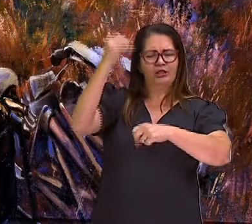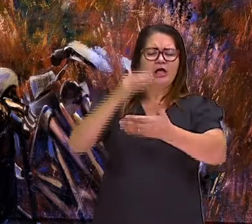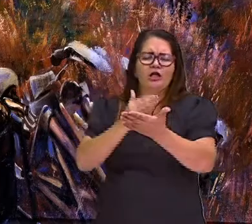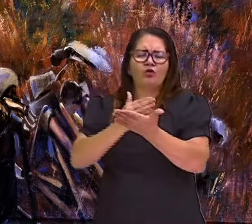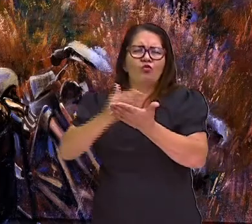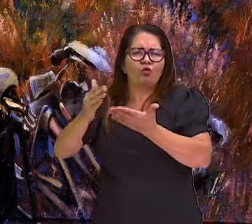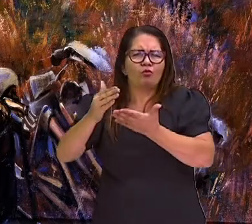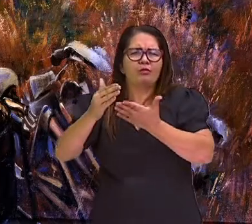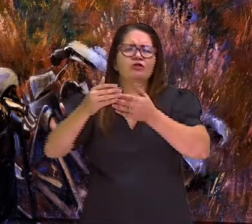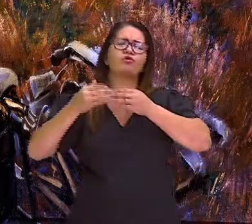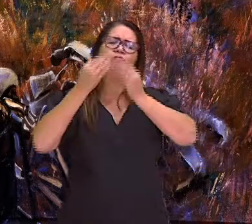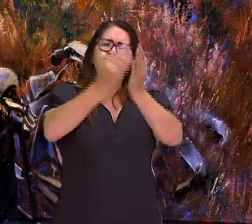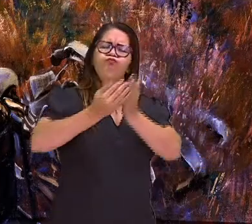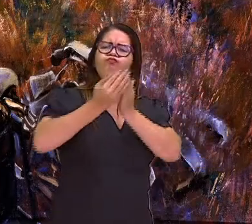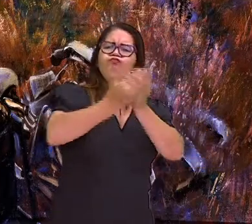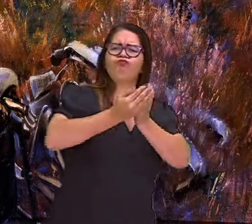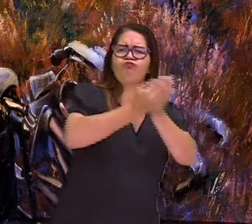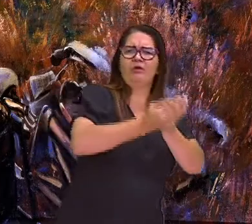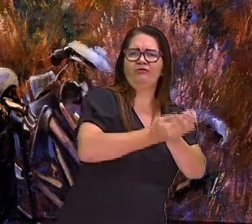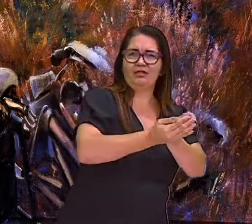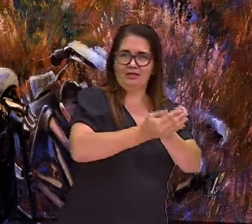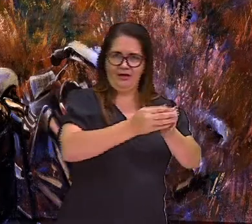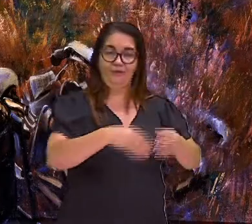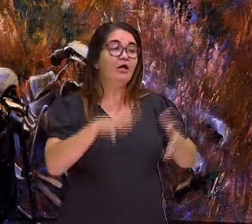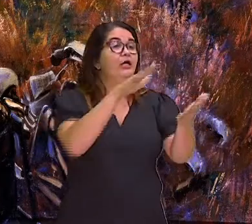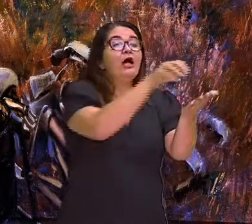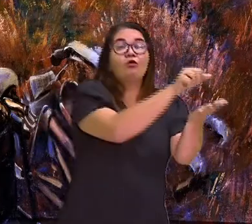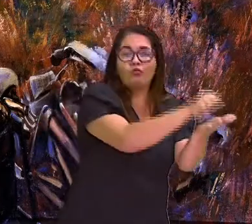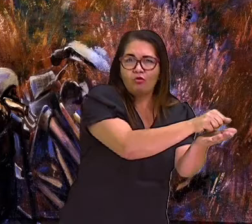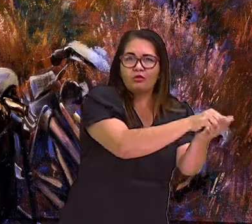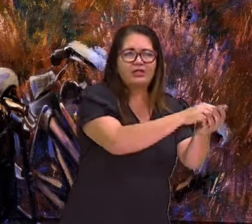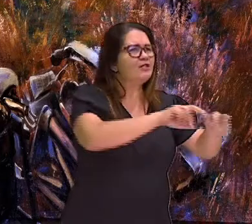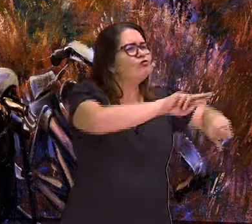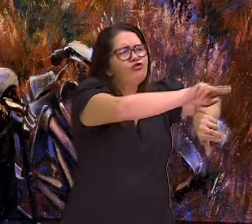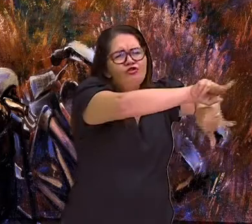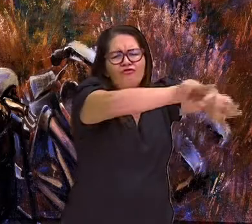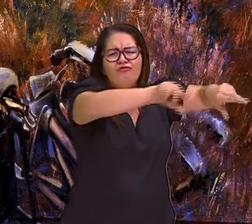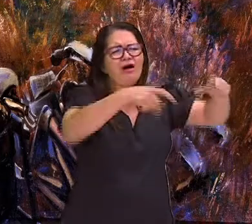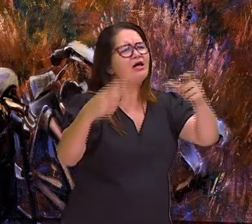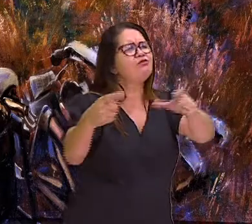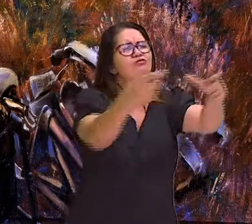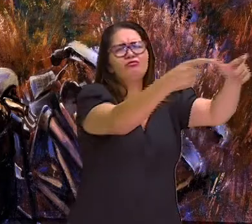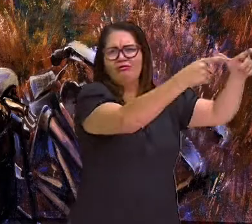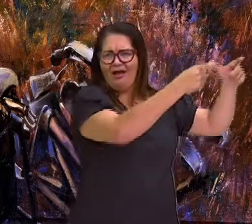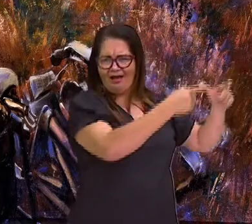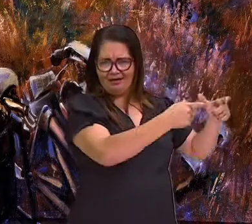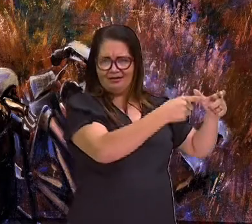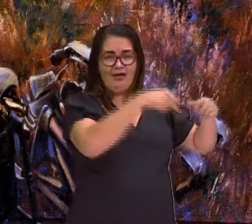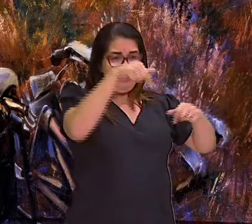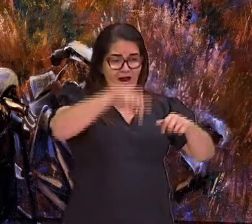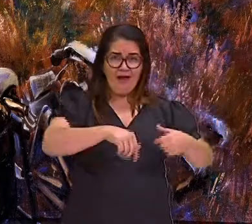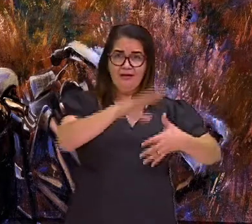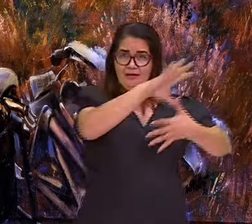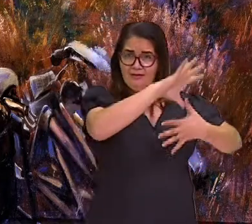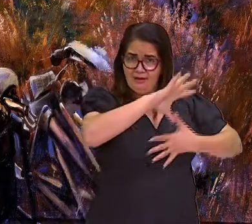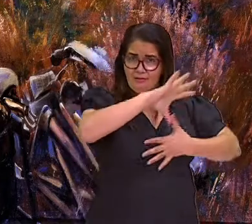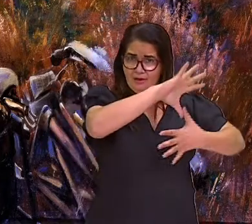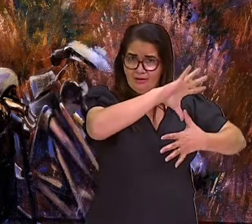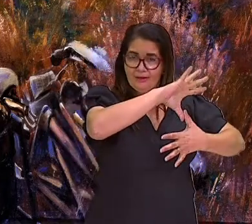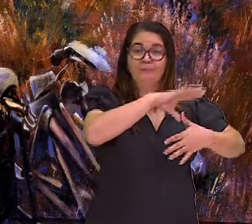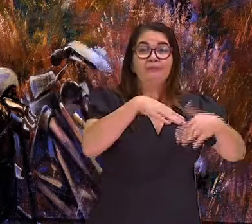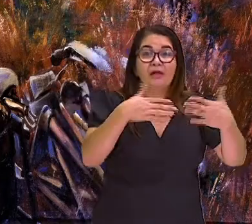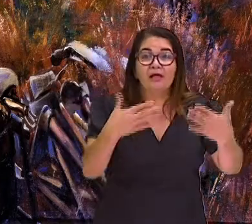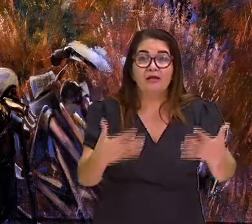O resultado desse processo foi a colonização de várias regiões aqui na América. Ao notar